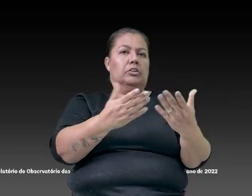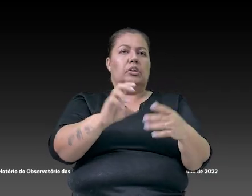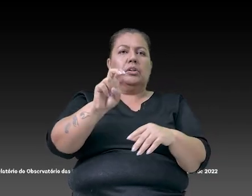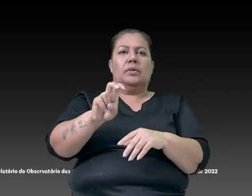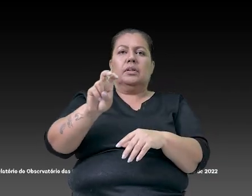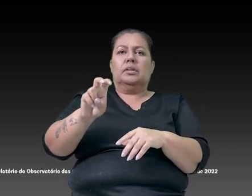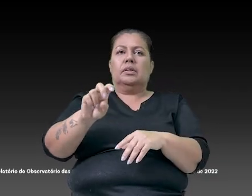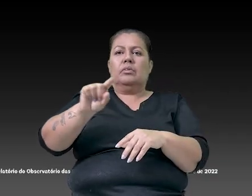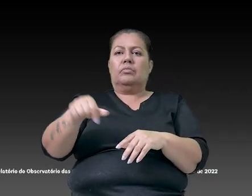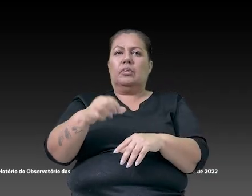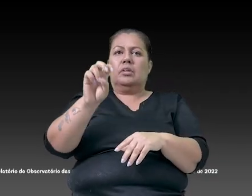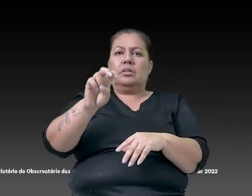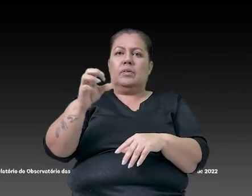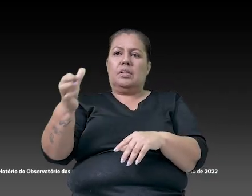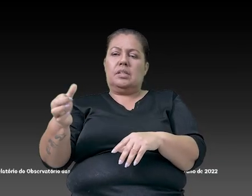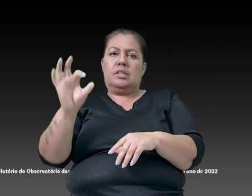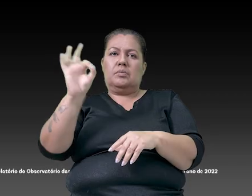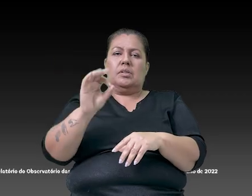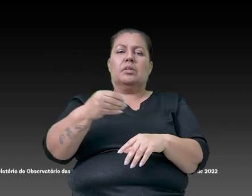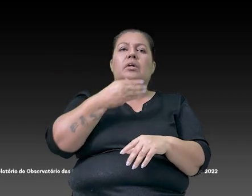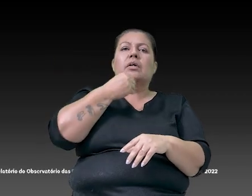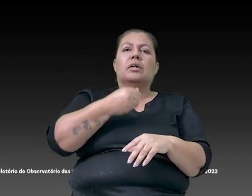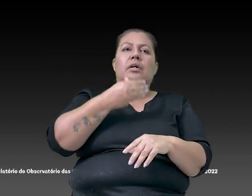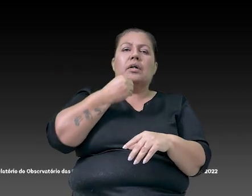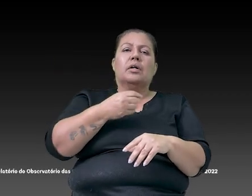55,56% eram do gênero masculino,